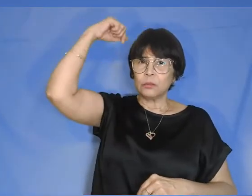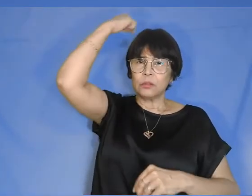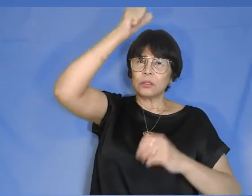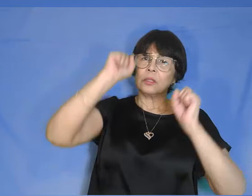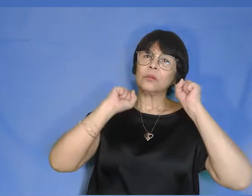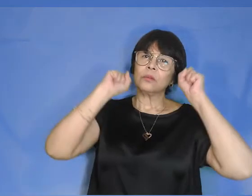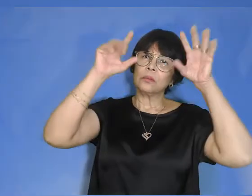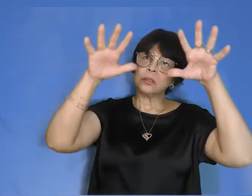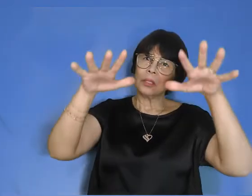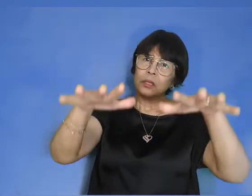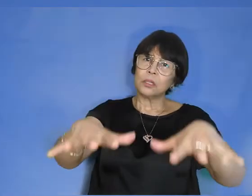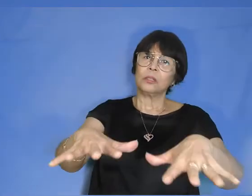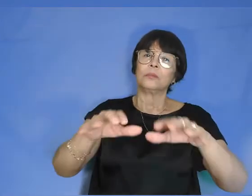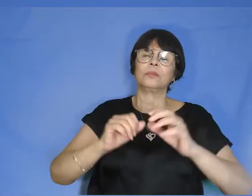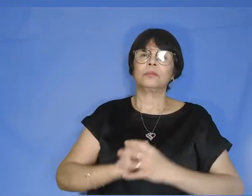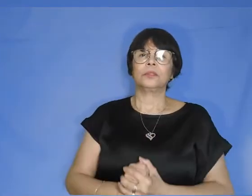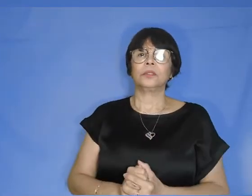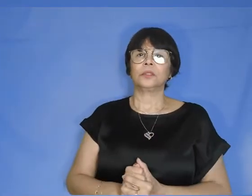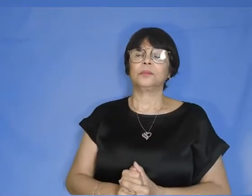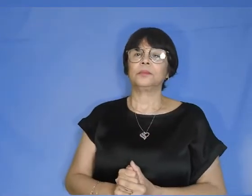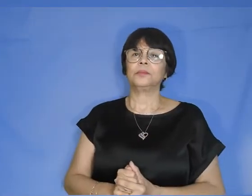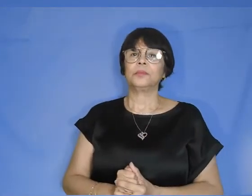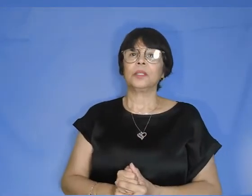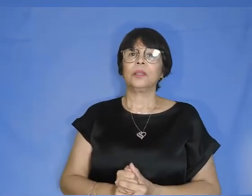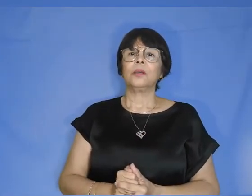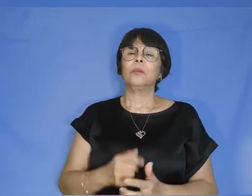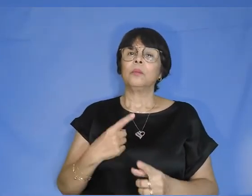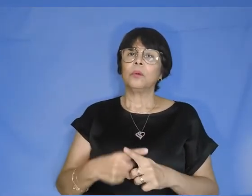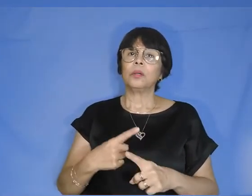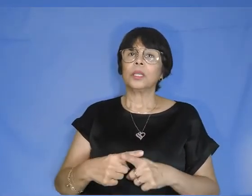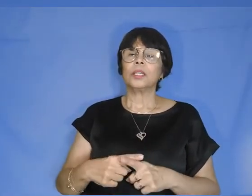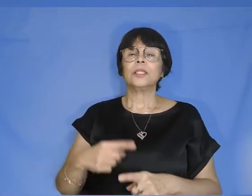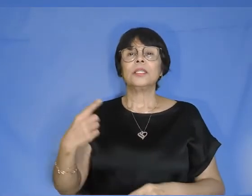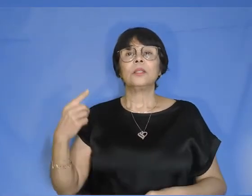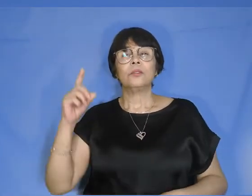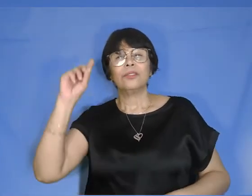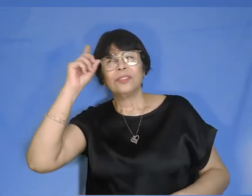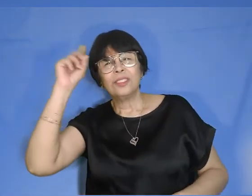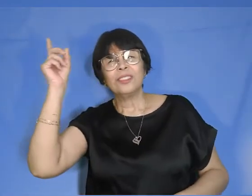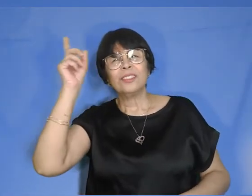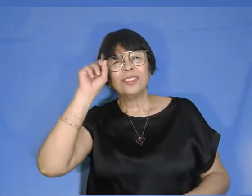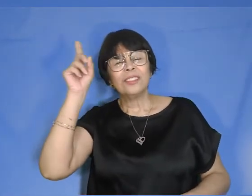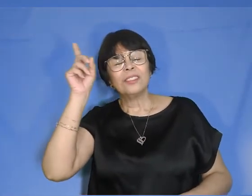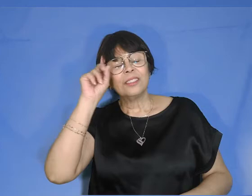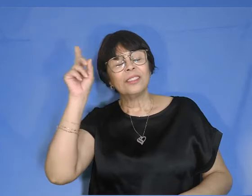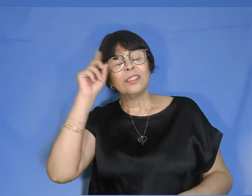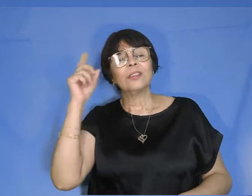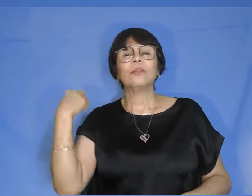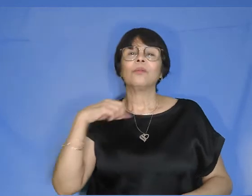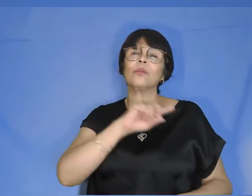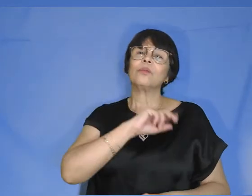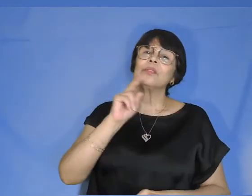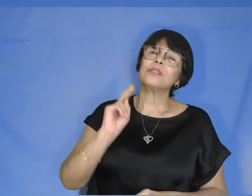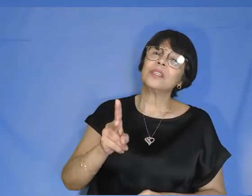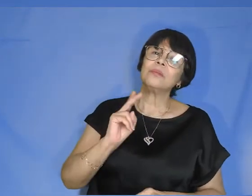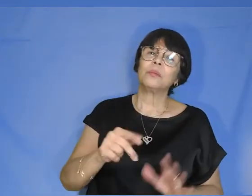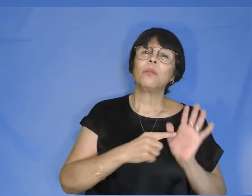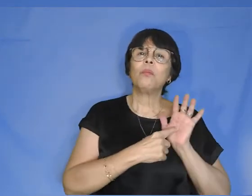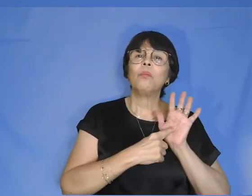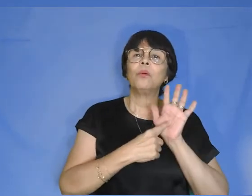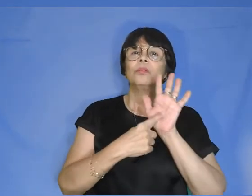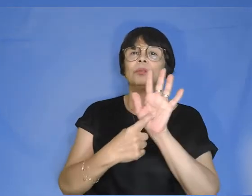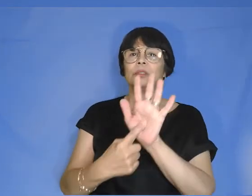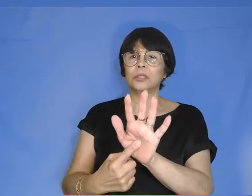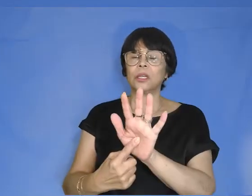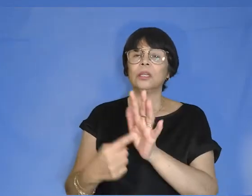convivência diária, no dia a dia, é que nós devemos expressar com a nossa fala louvor ao nosso